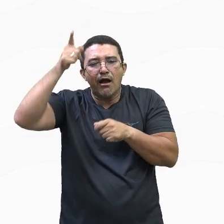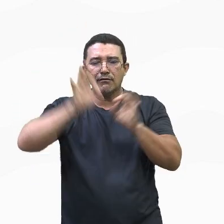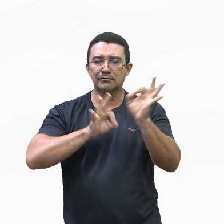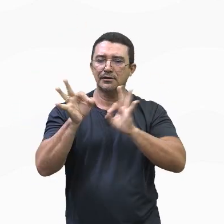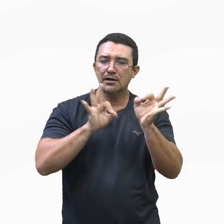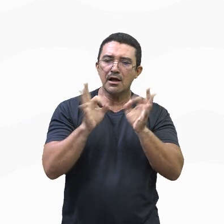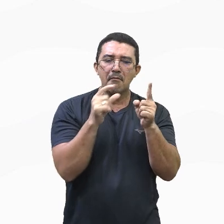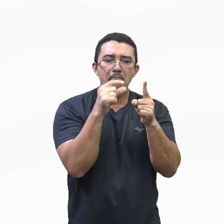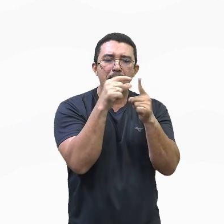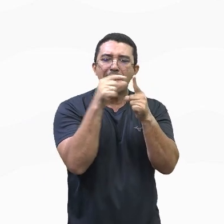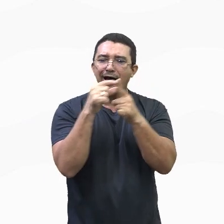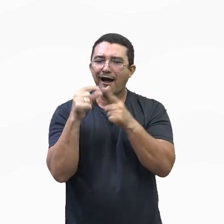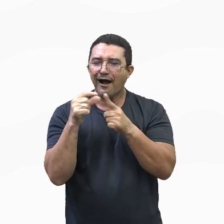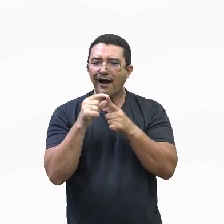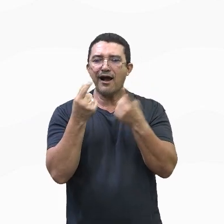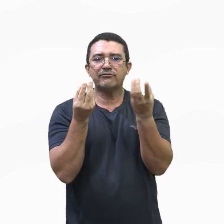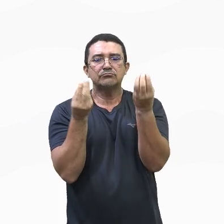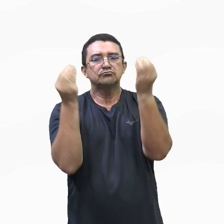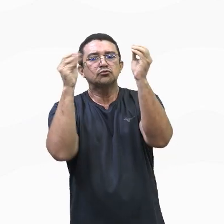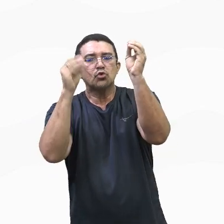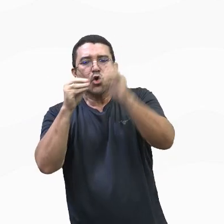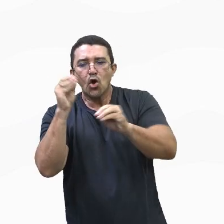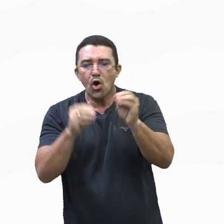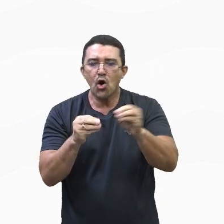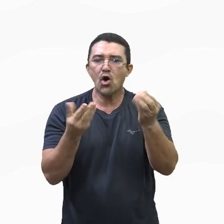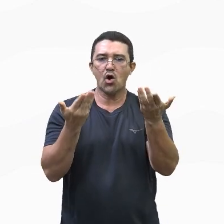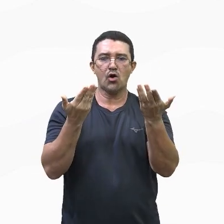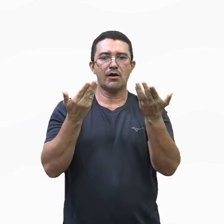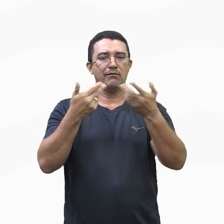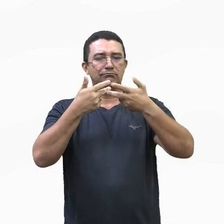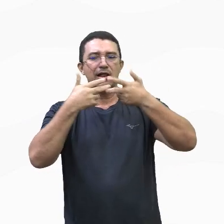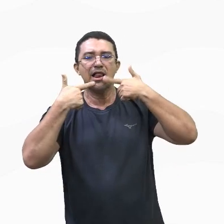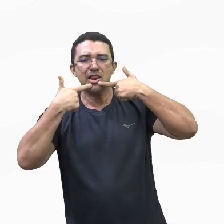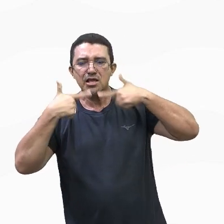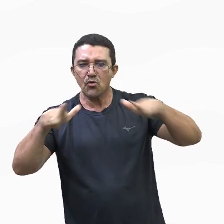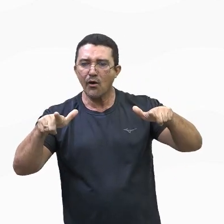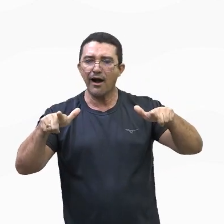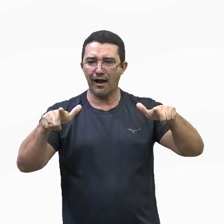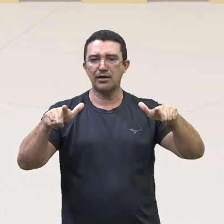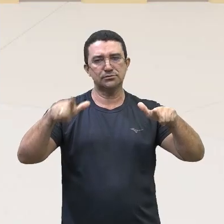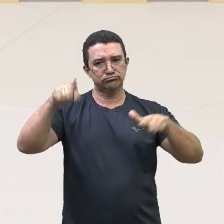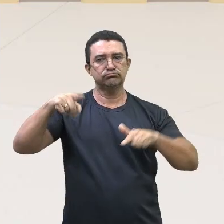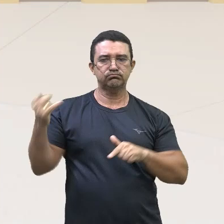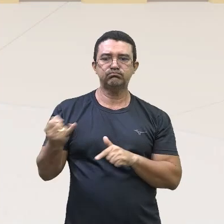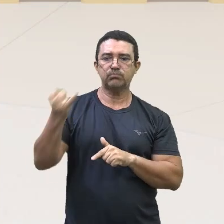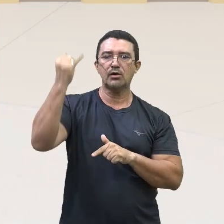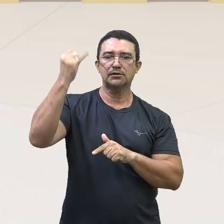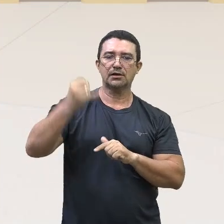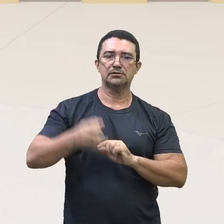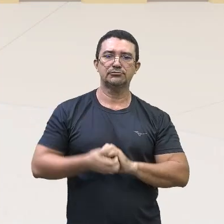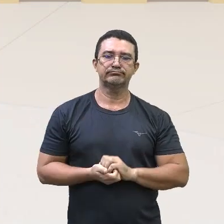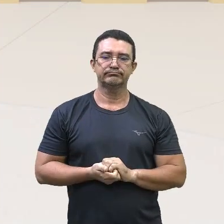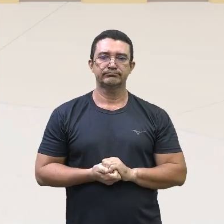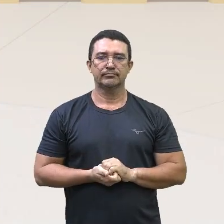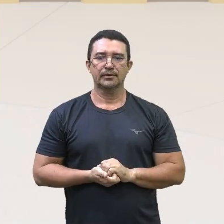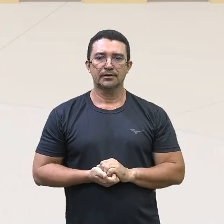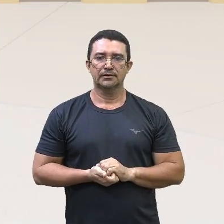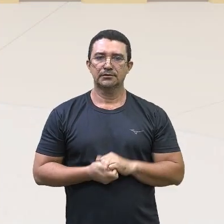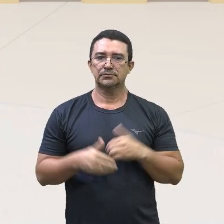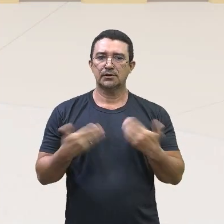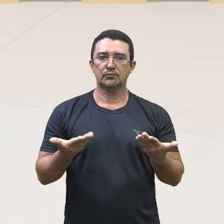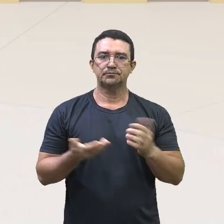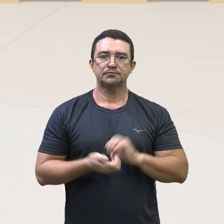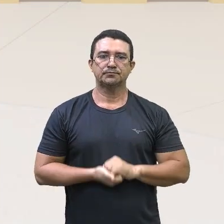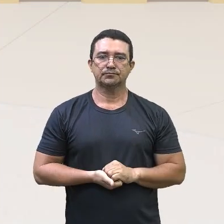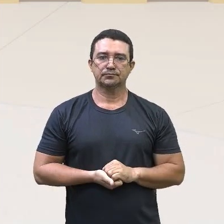com palavras, fala muito sobre a questão de linguagem. Vamos falar aqui da linguagem que vai dar dentro do nosso contexto, né?